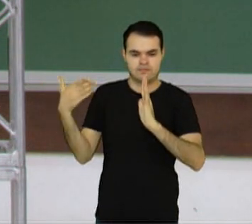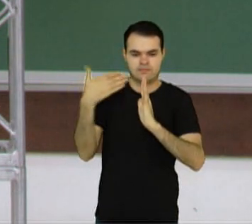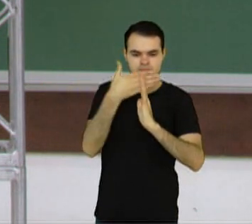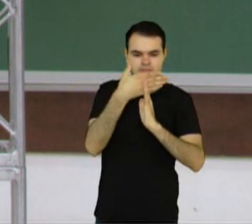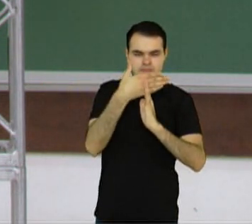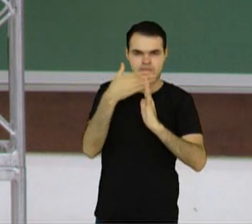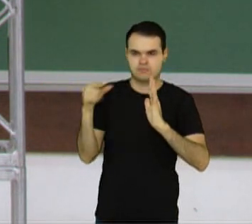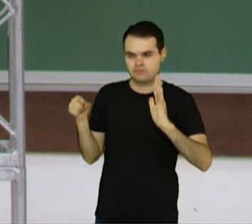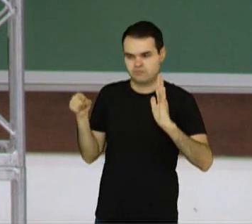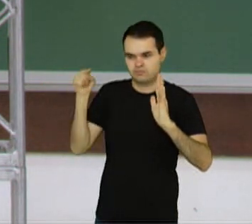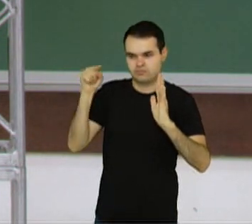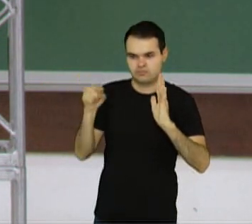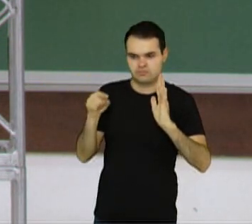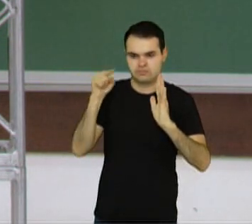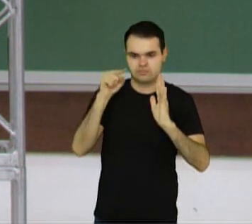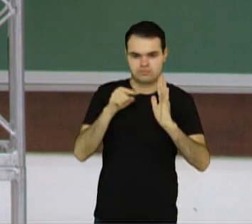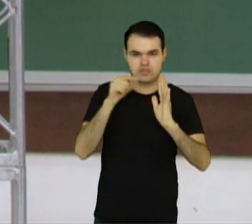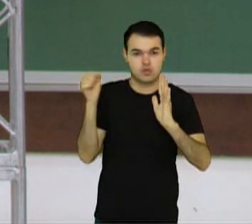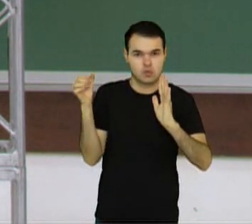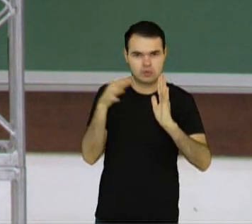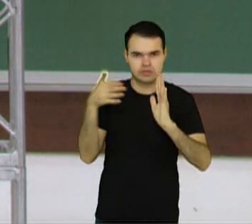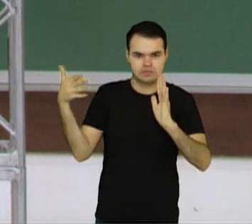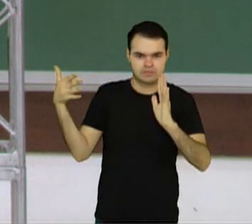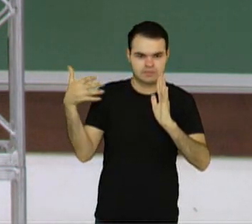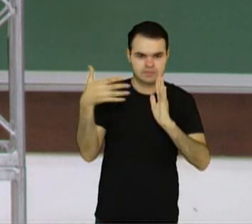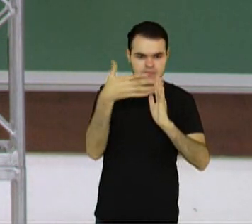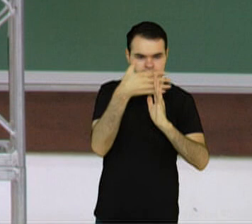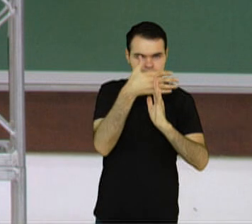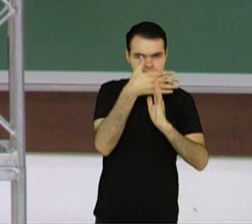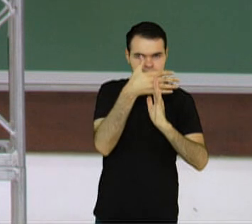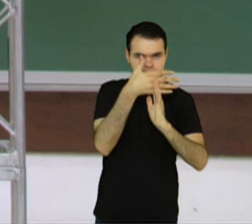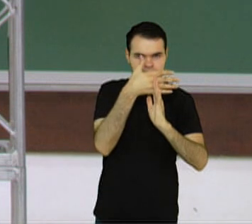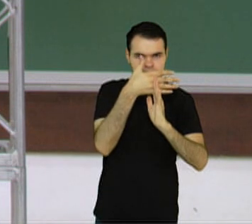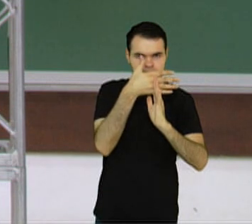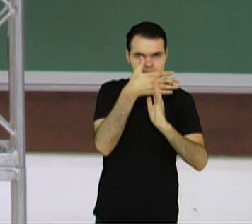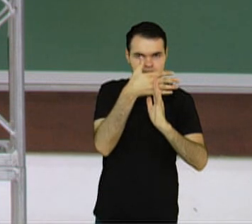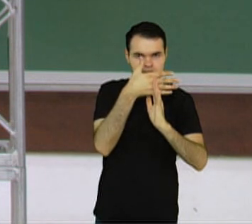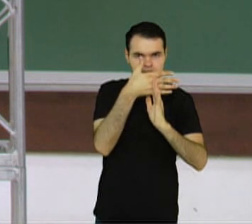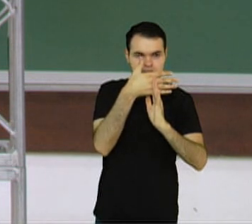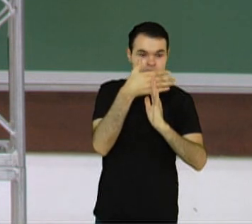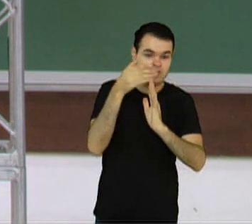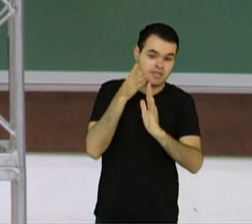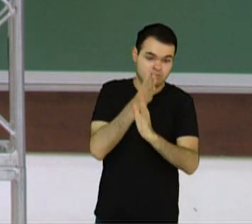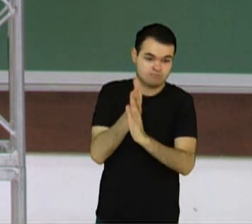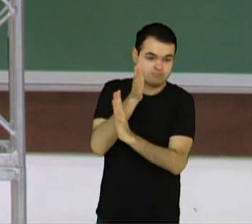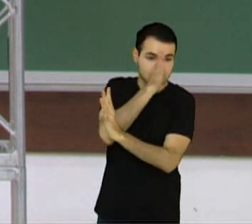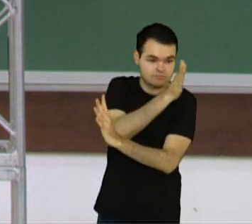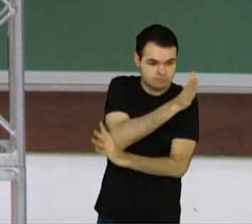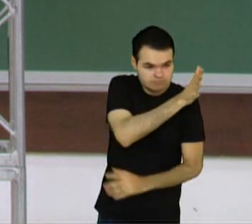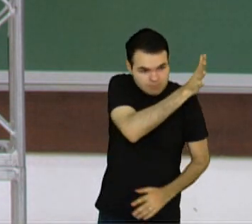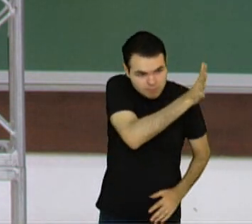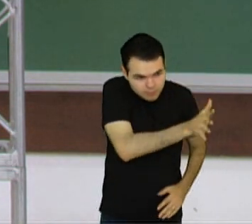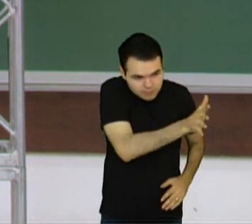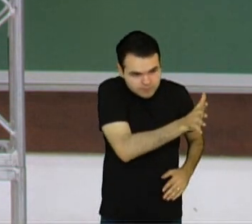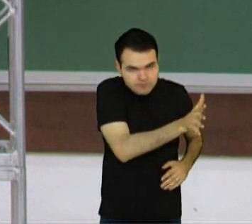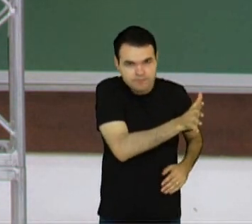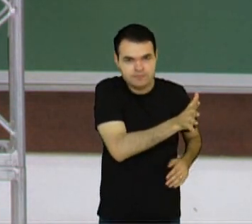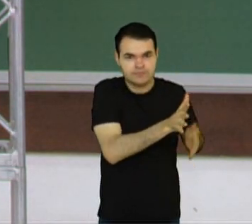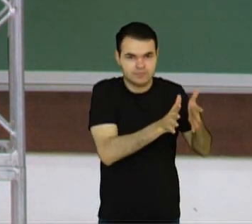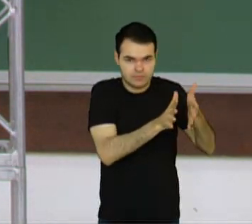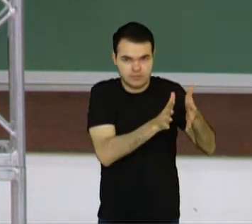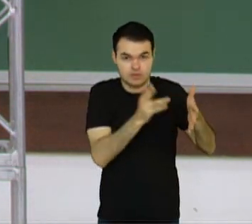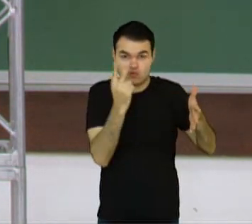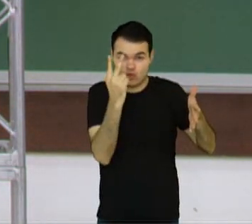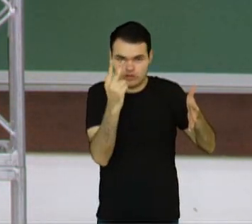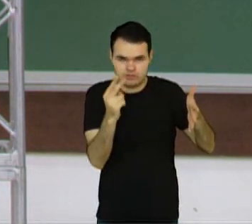na vertical que estará passando. Quando você coloca um segundo sistema de lentes na horizontal, que é o que aparece ali à direita